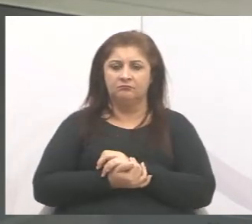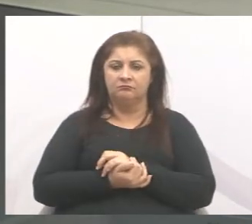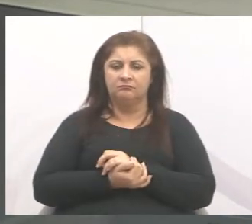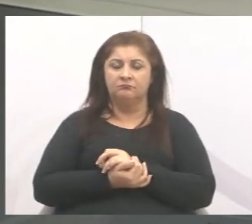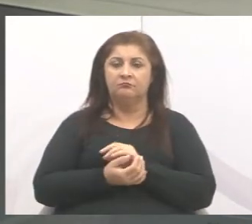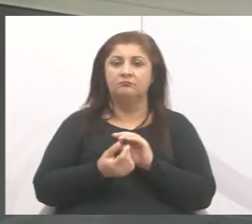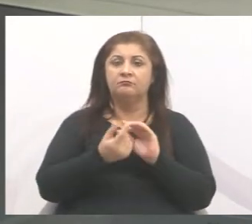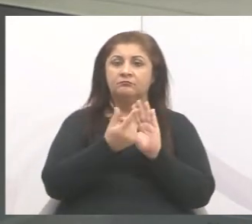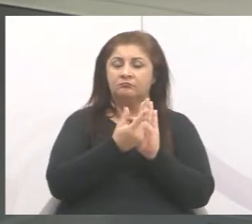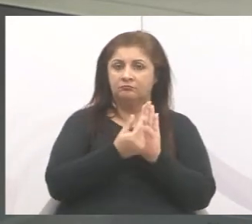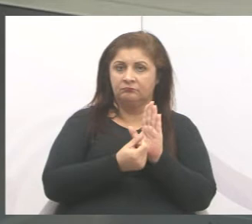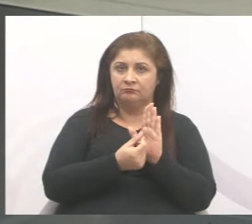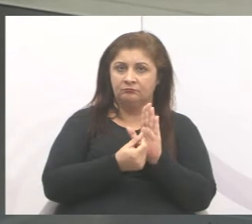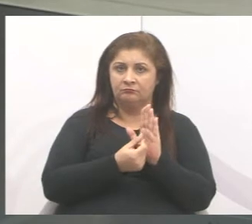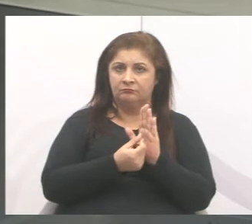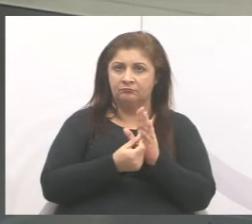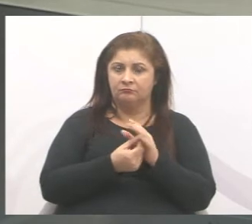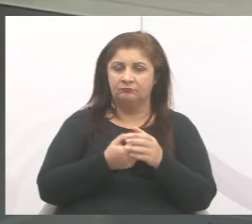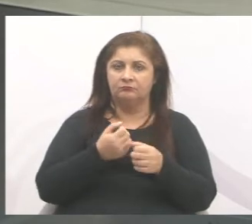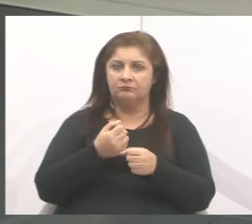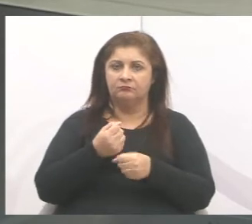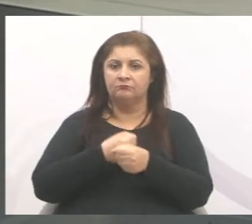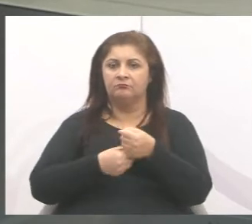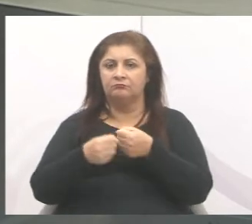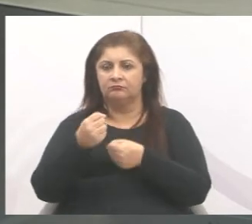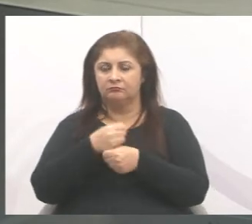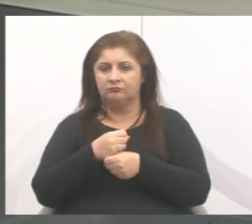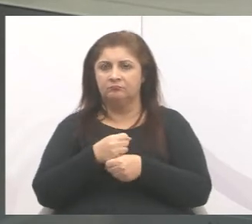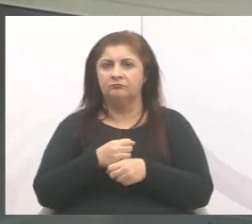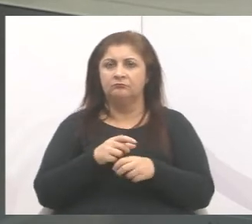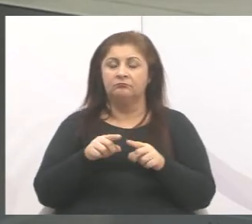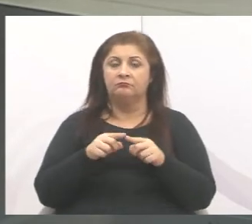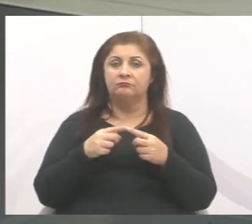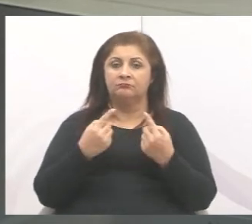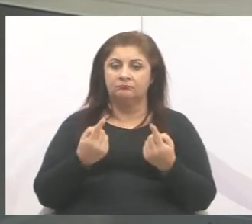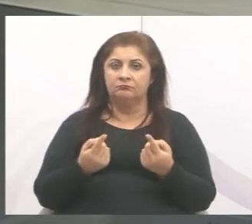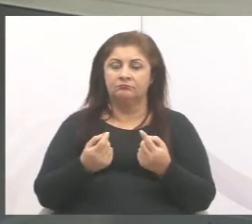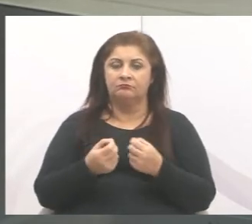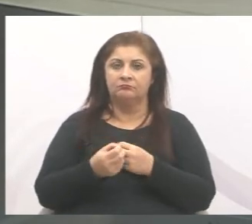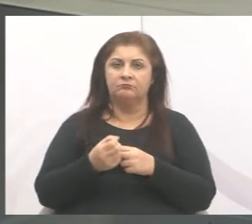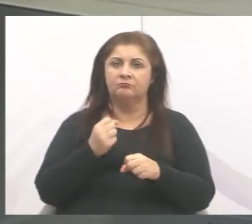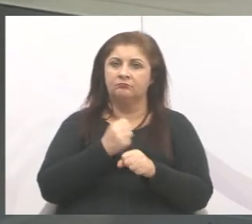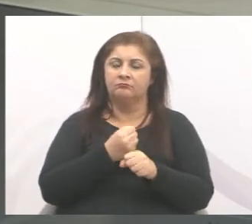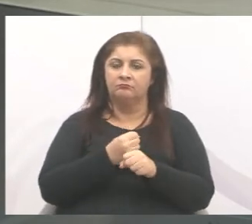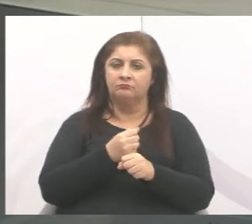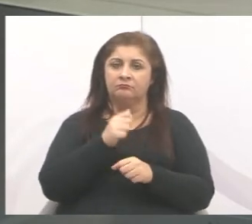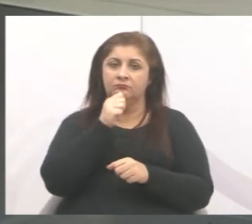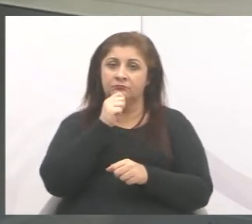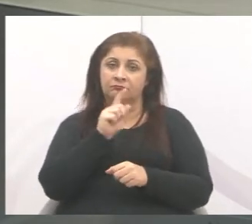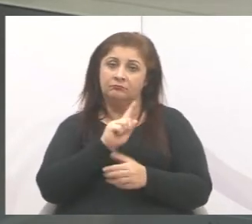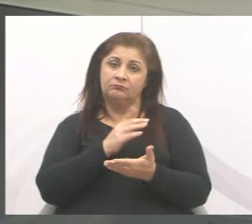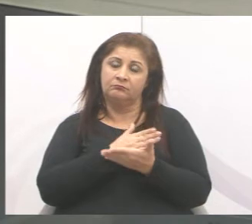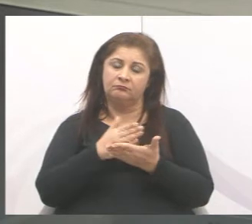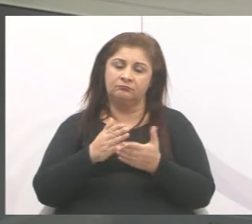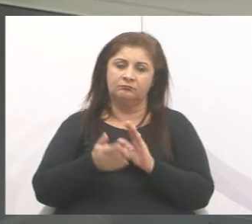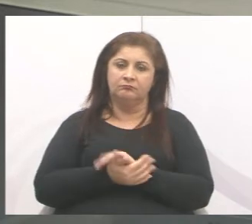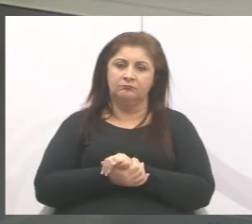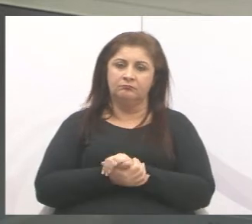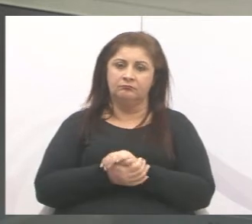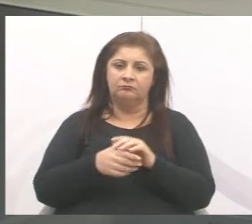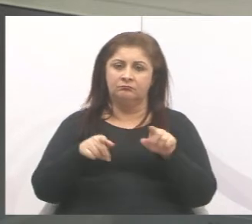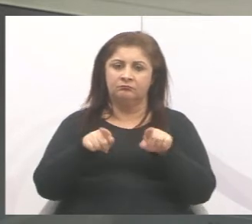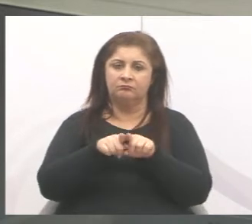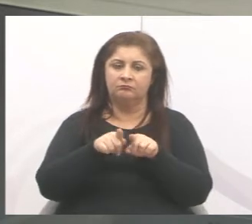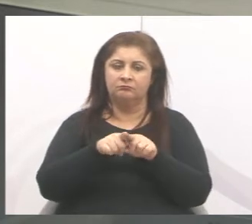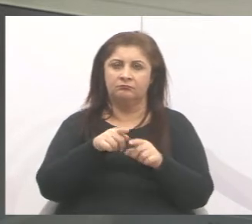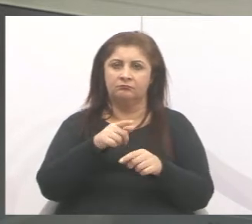ele é o orçamento do ano anterior, que tem a emenda impositiva, mas a obra ainda não foi iniciada. E a rede de esgoto de